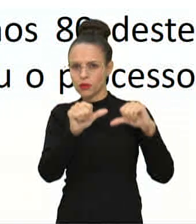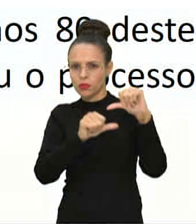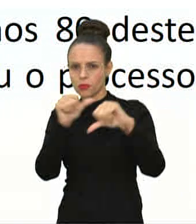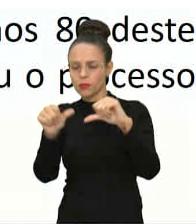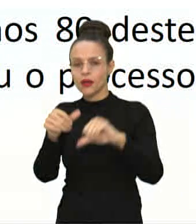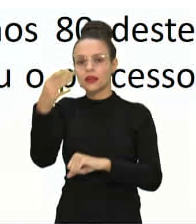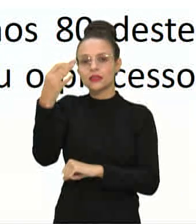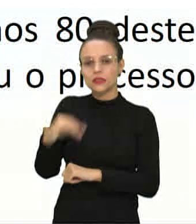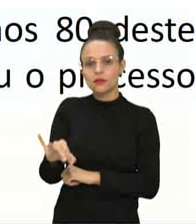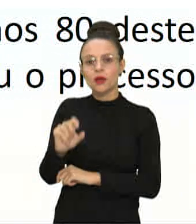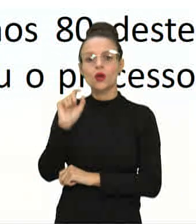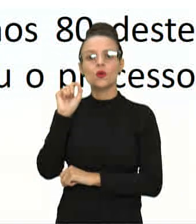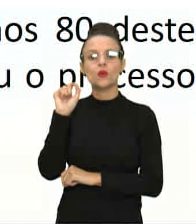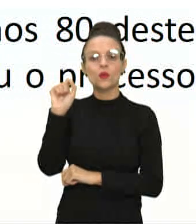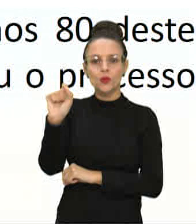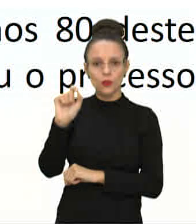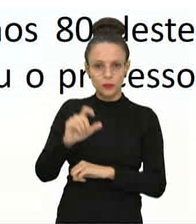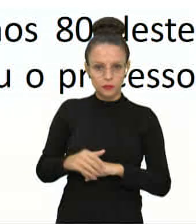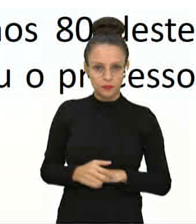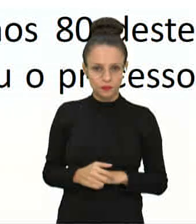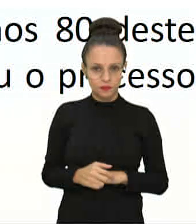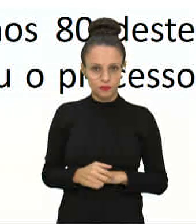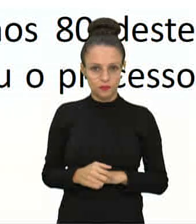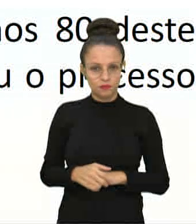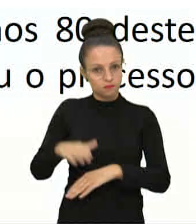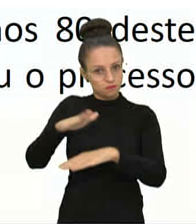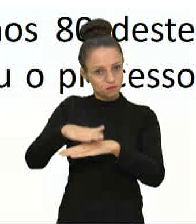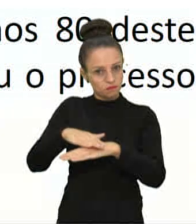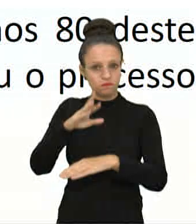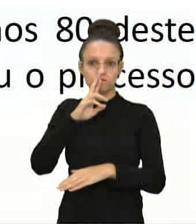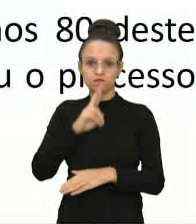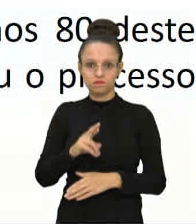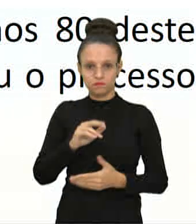é correto afirmar que, com você,